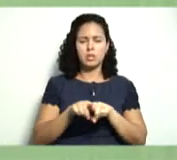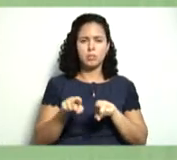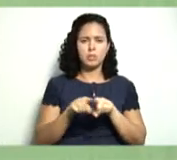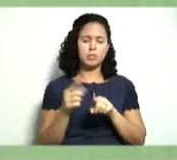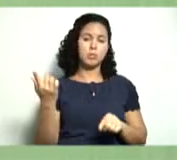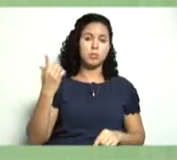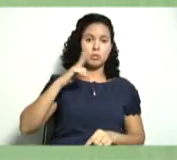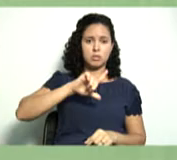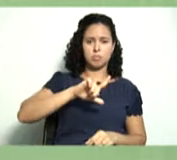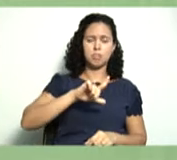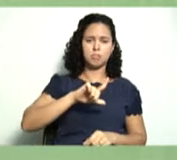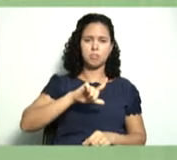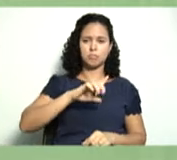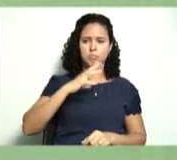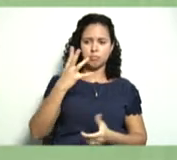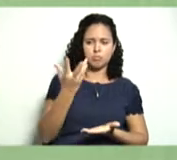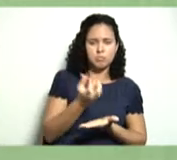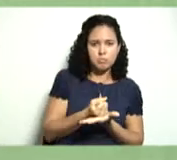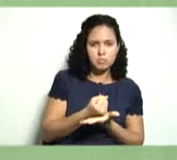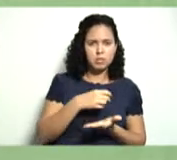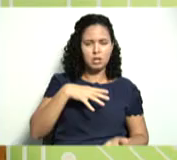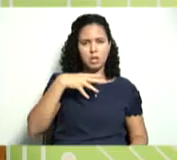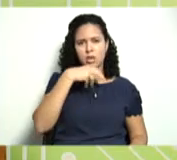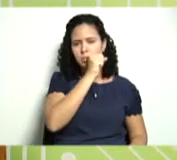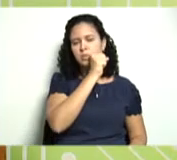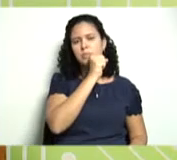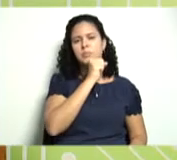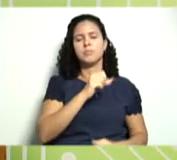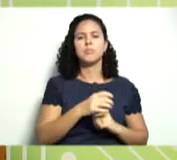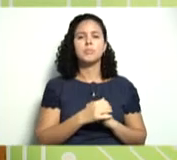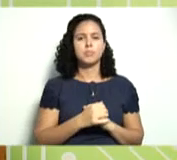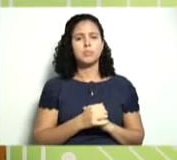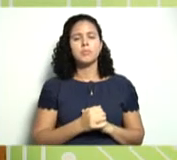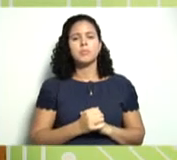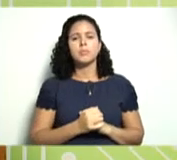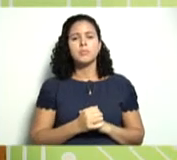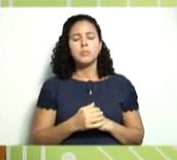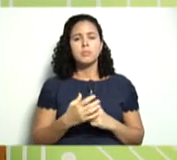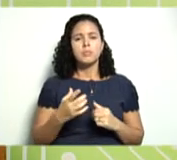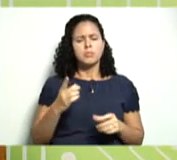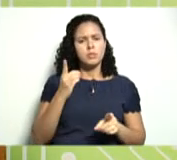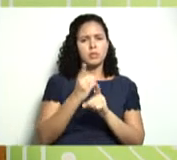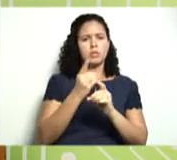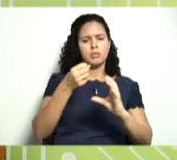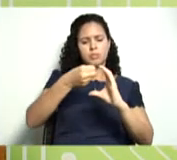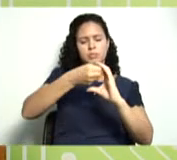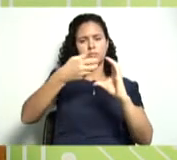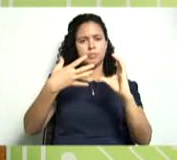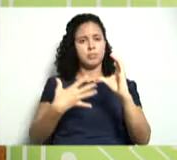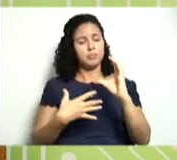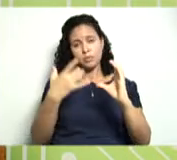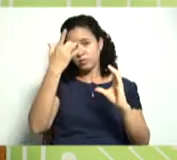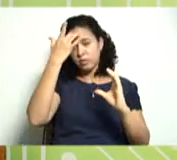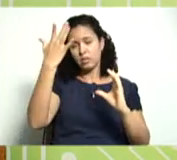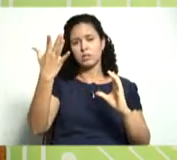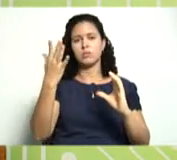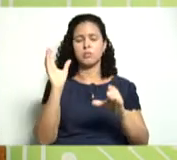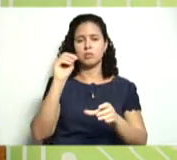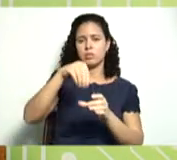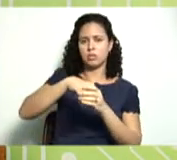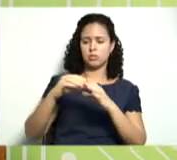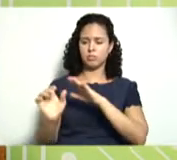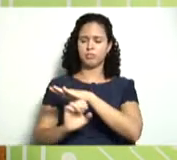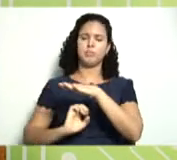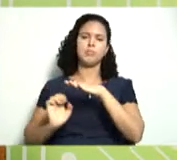rapidamente então assim vocês vão encontrar esse tipo de característica facilmente quando estiver numa instituição numa